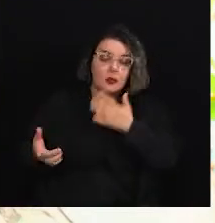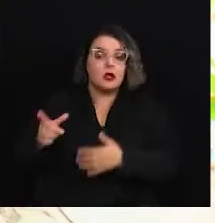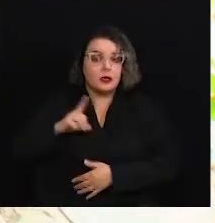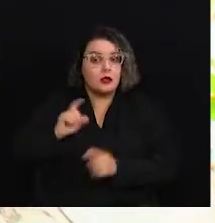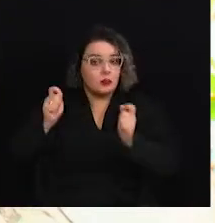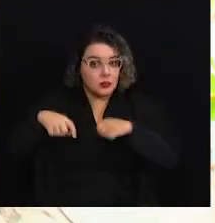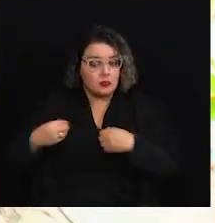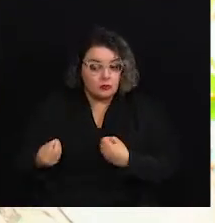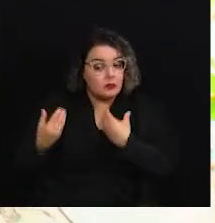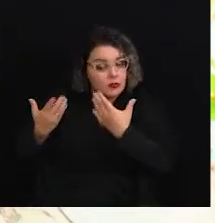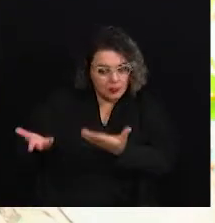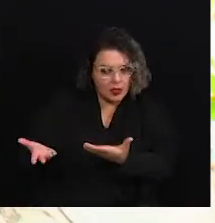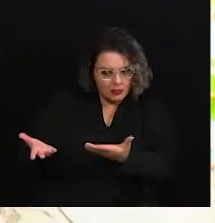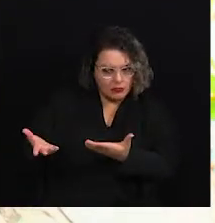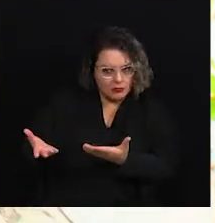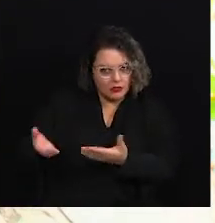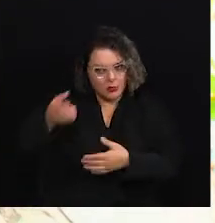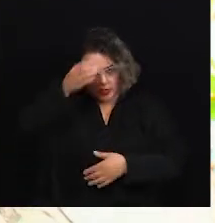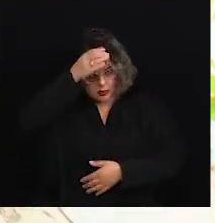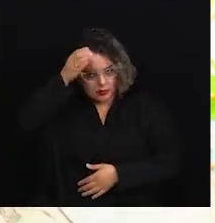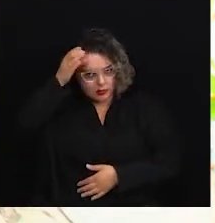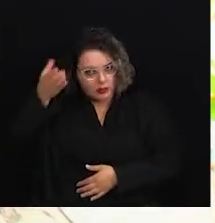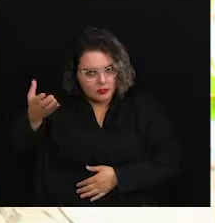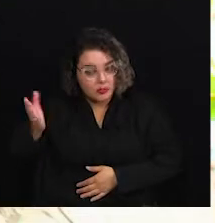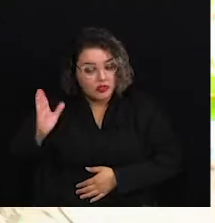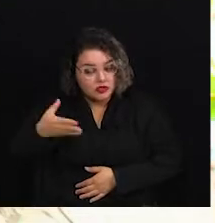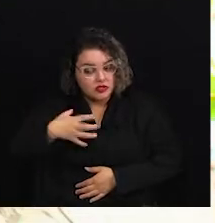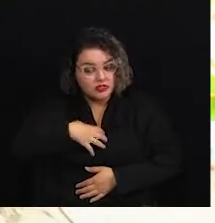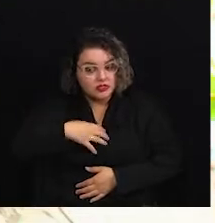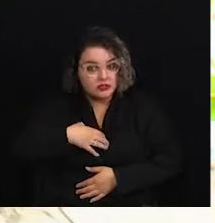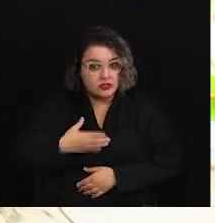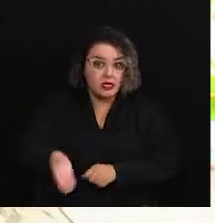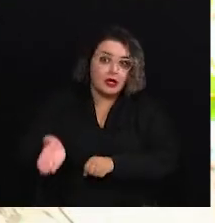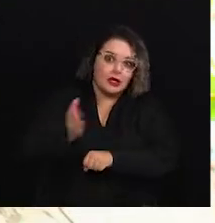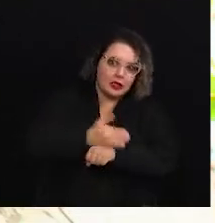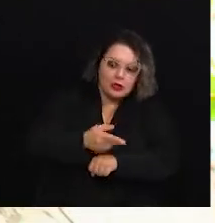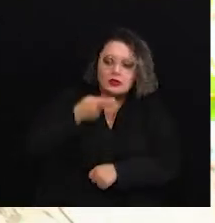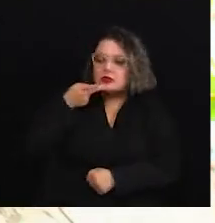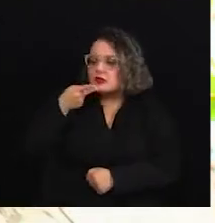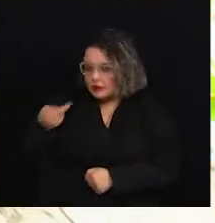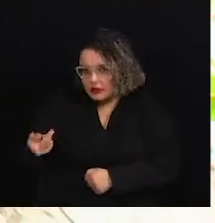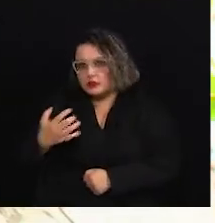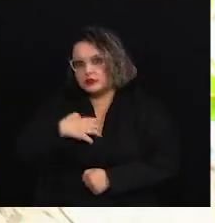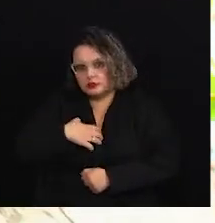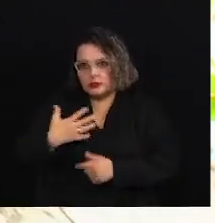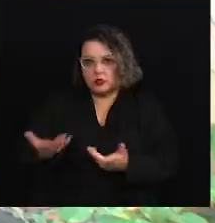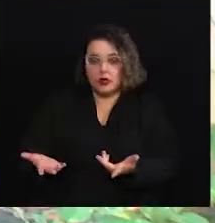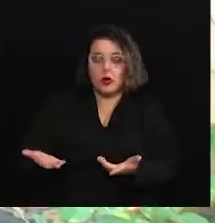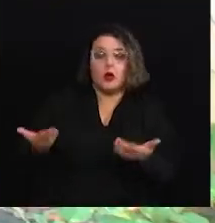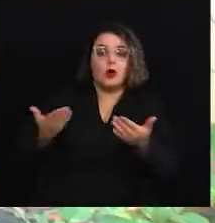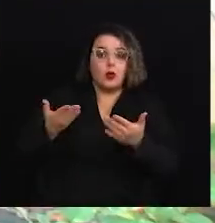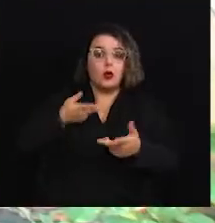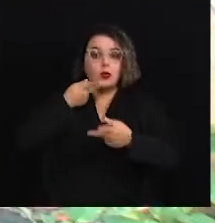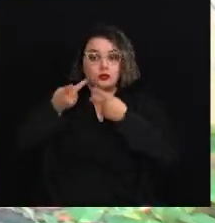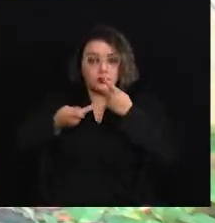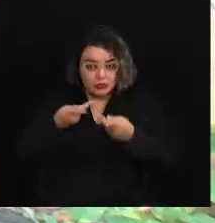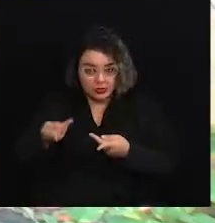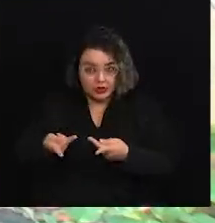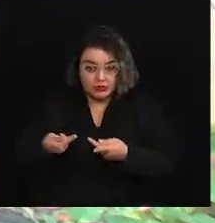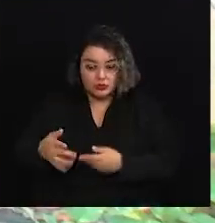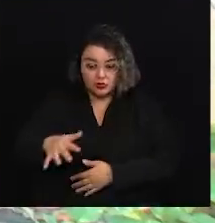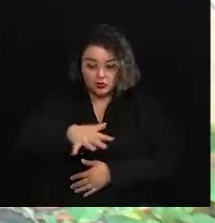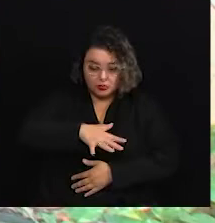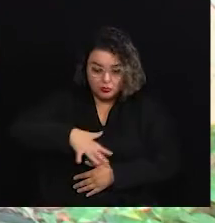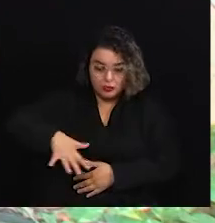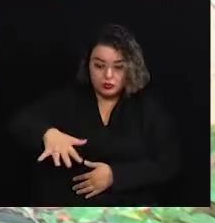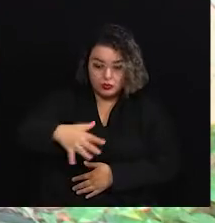essa possibilidade de entregar para o cliente o sentimento que ele já está sentindo antes mesmo dele te falar sobre ele. E hoje a gente está falando